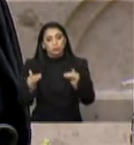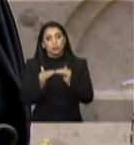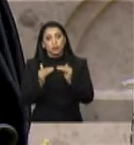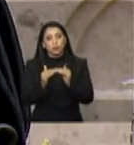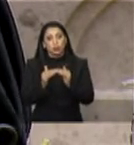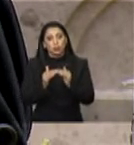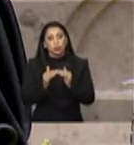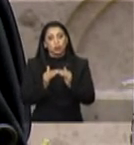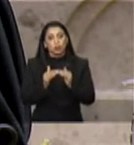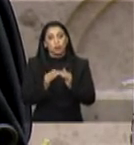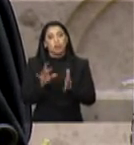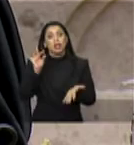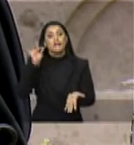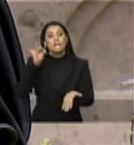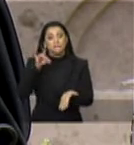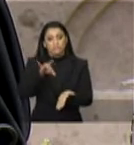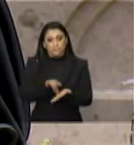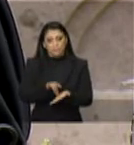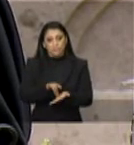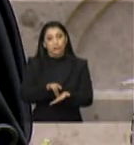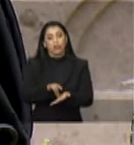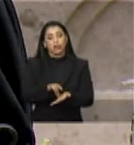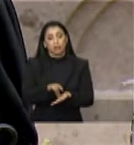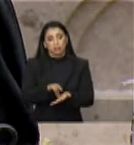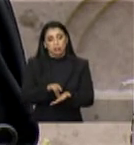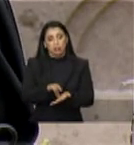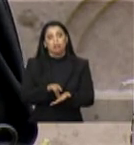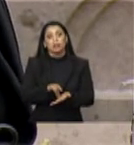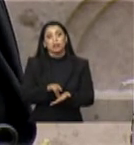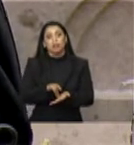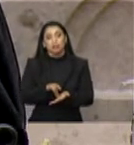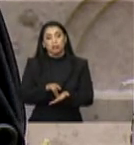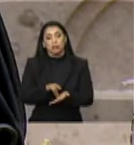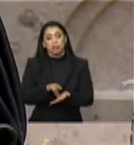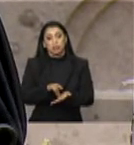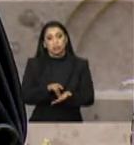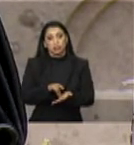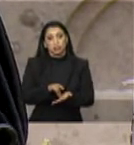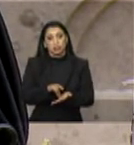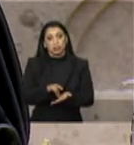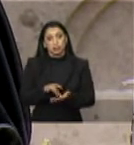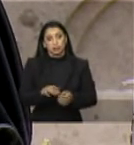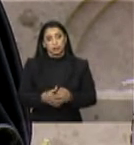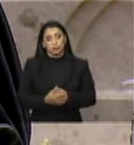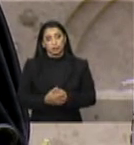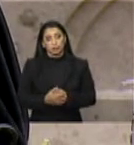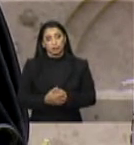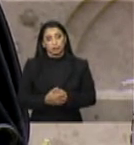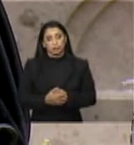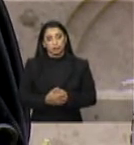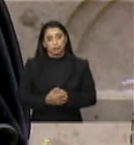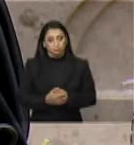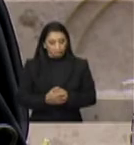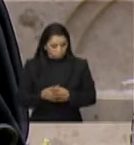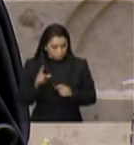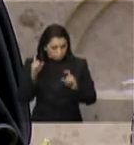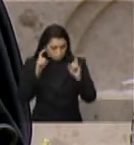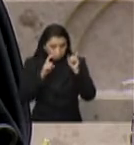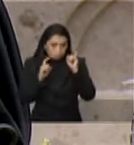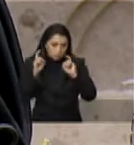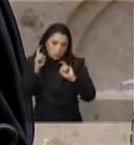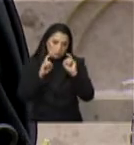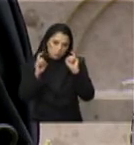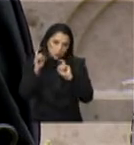contexto da validade e da sua efetividade e preocupa-me